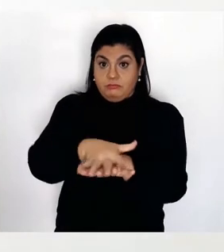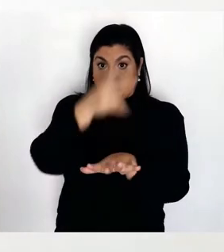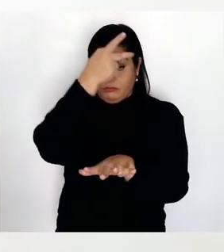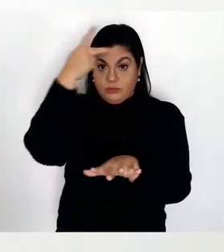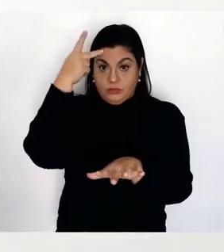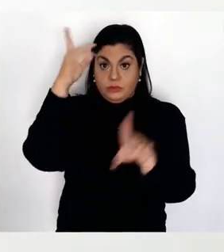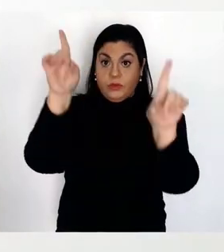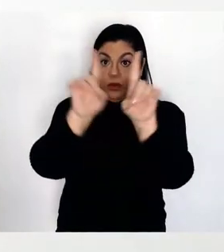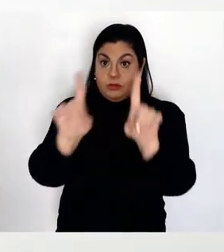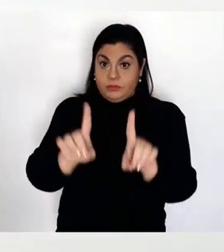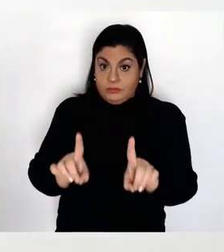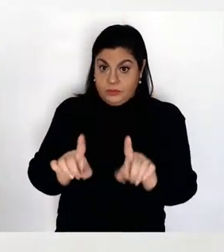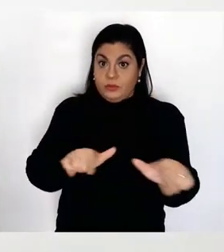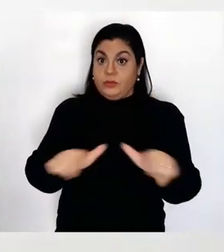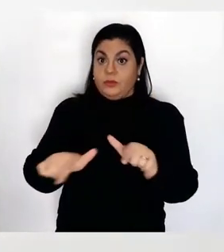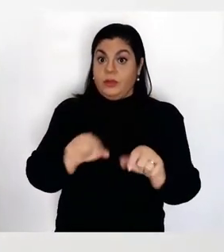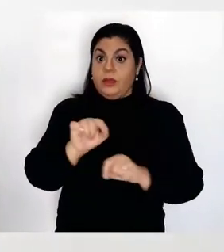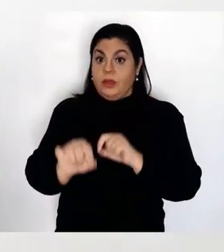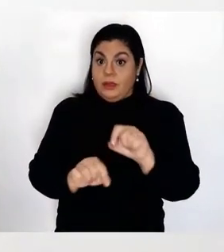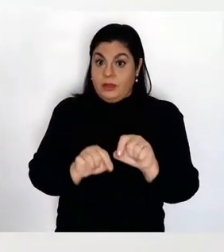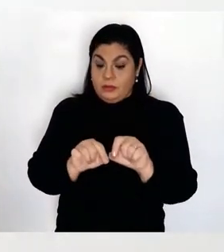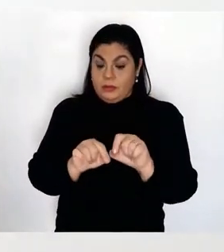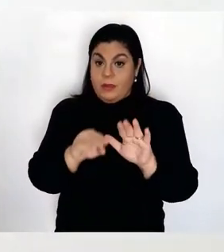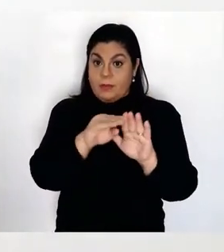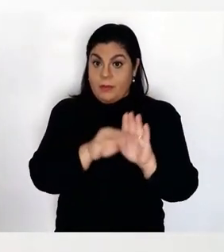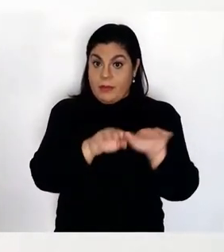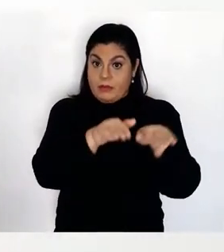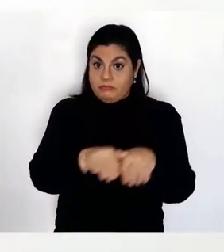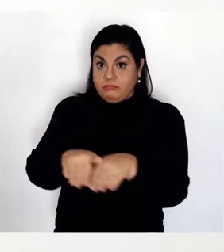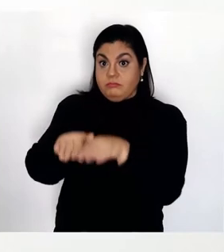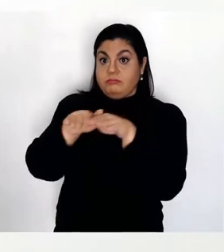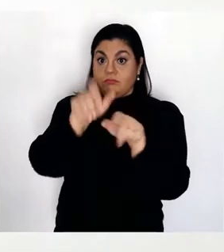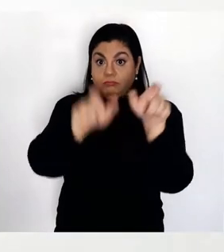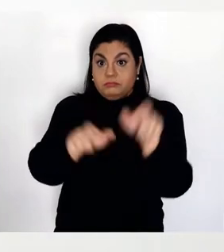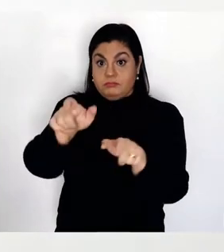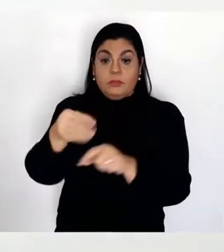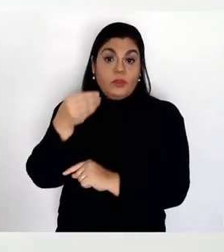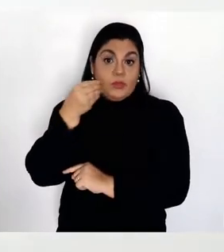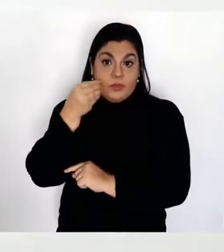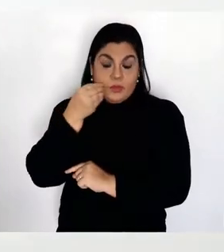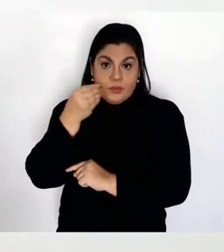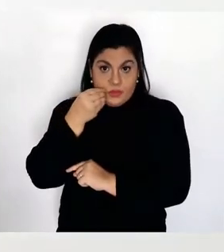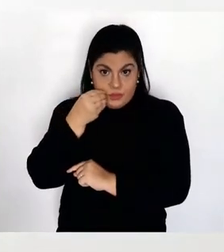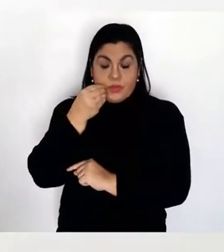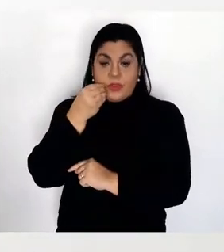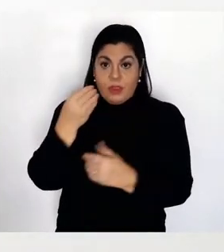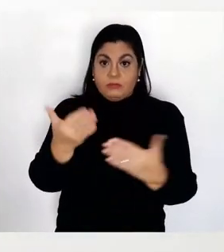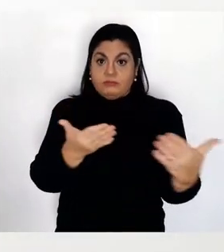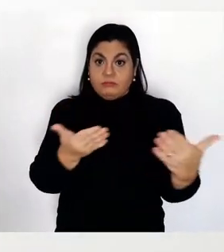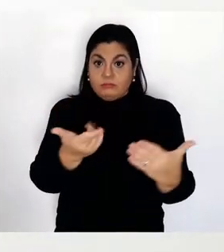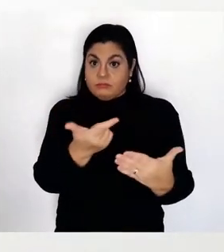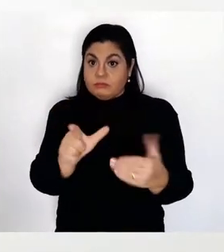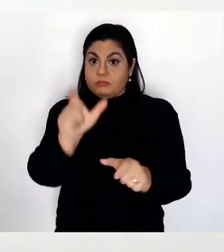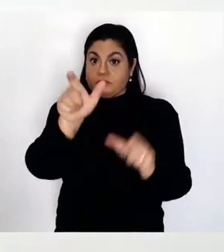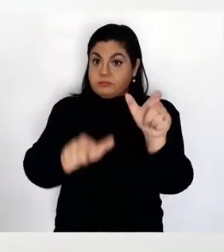com deficiência no trabalho a colocação em igualdade de oportunidade com as demais